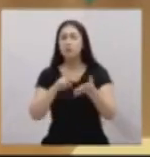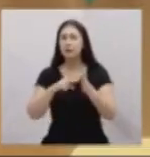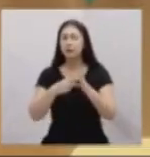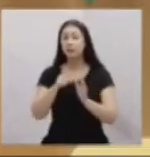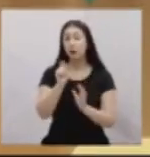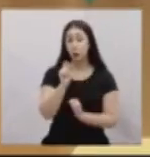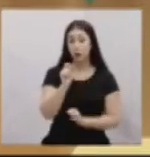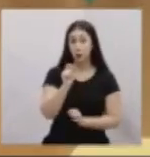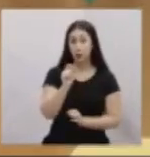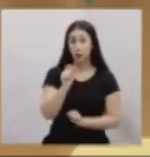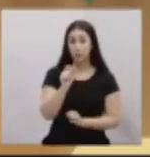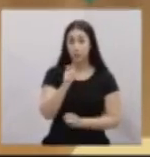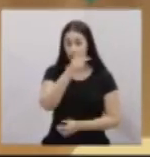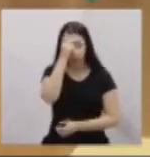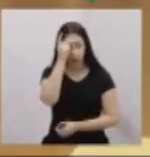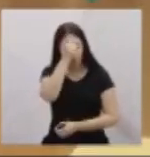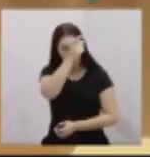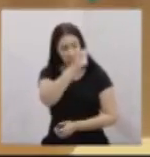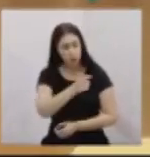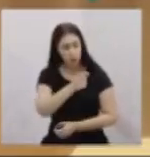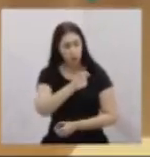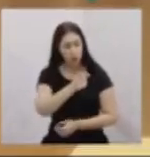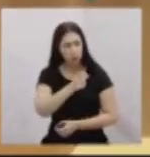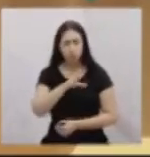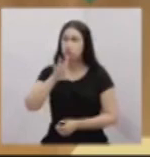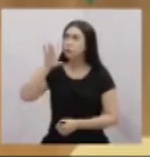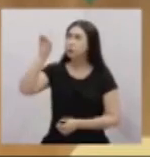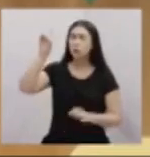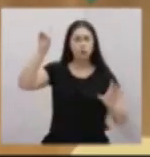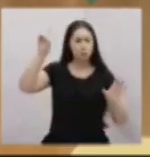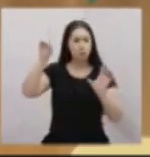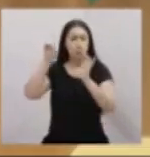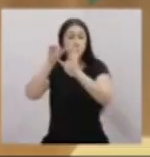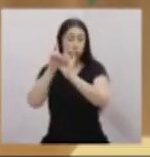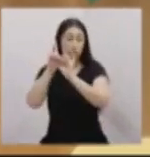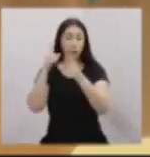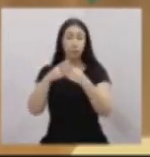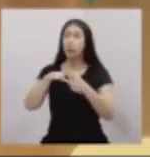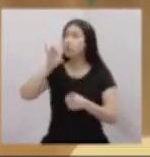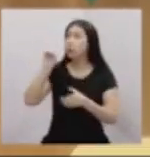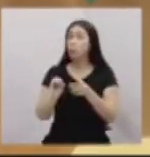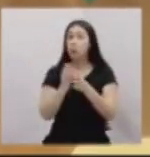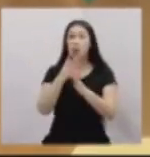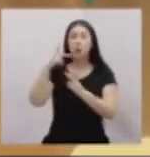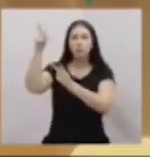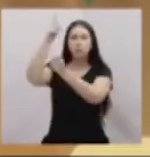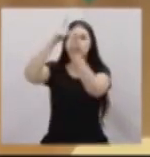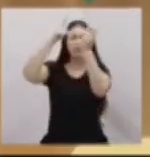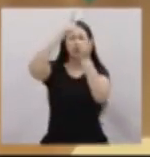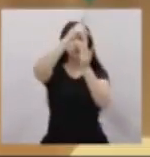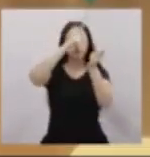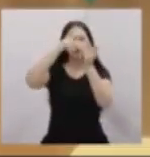homem, religar o homem a Deus, que é o Criador do Universo, aquele que é o dono de